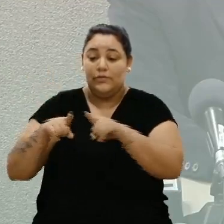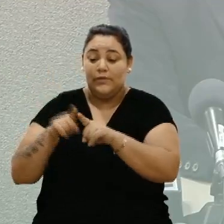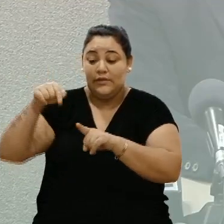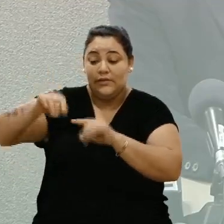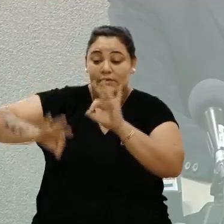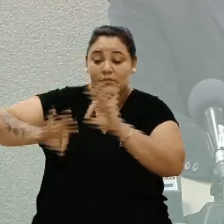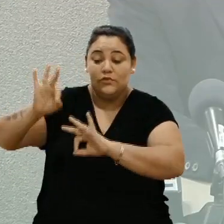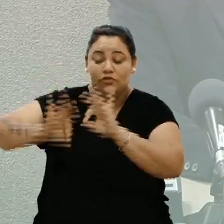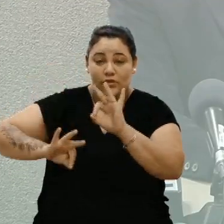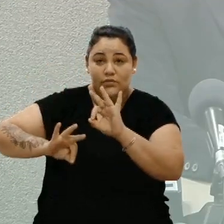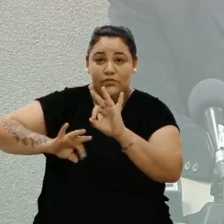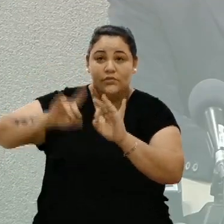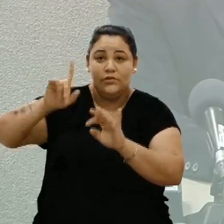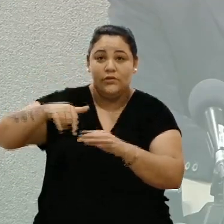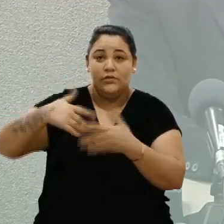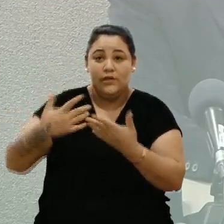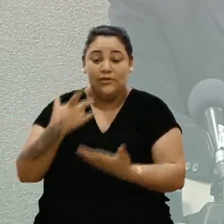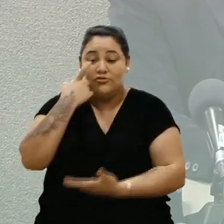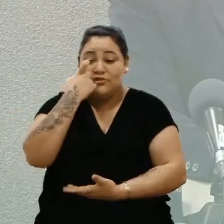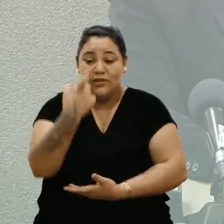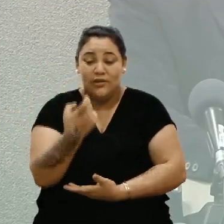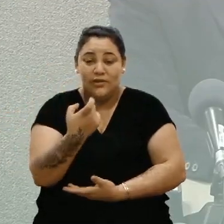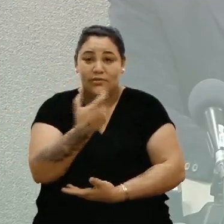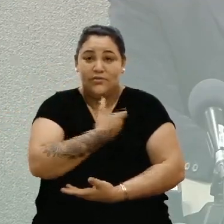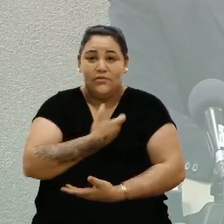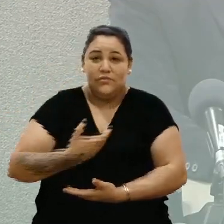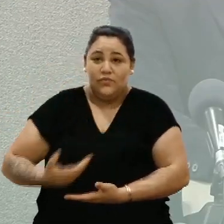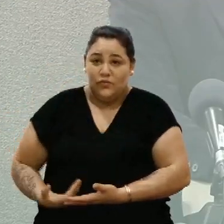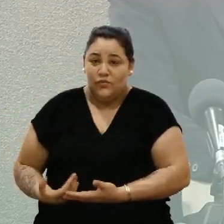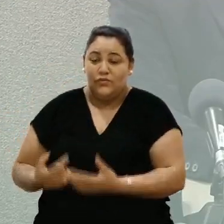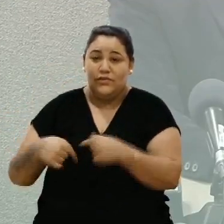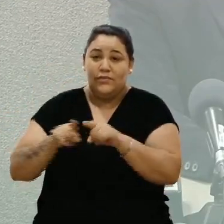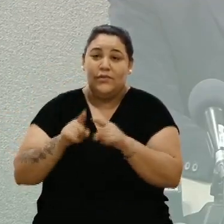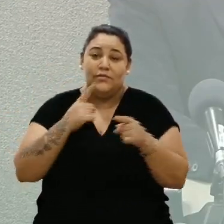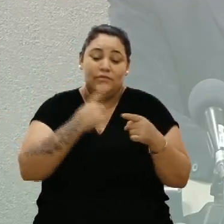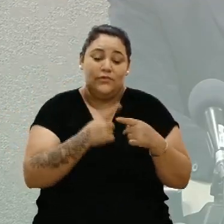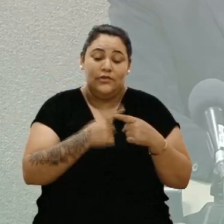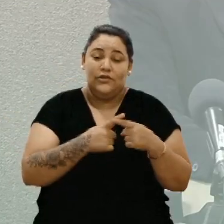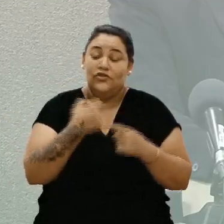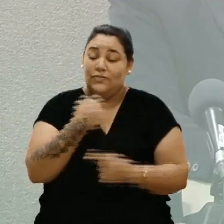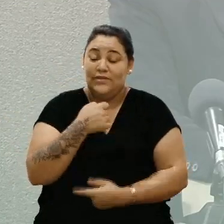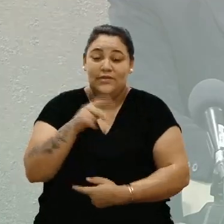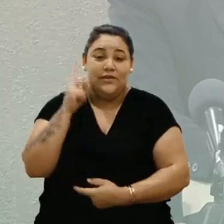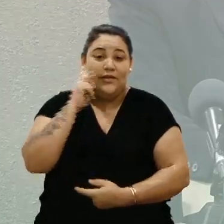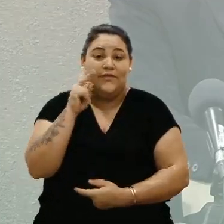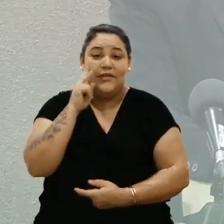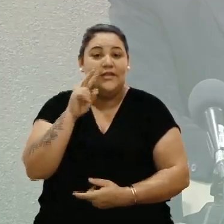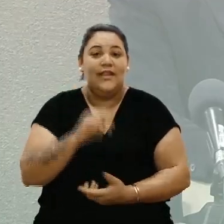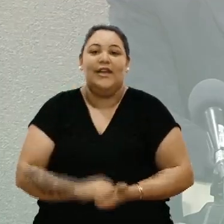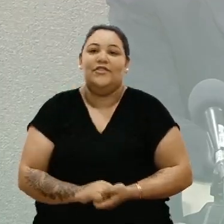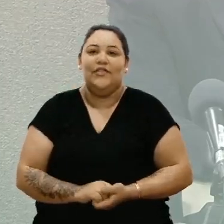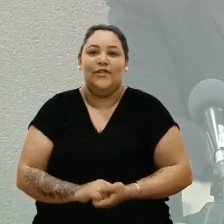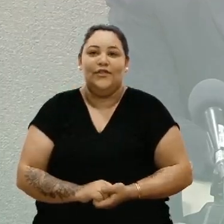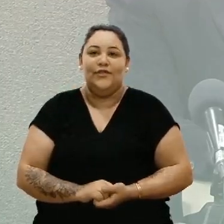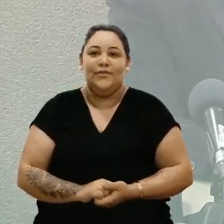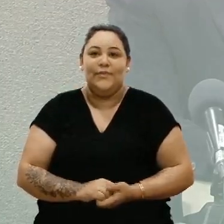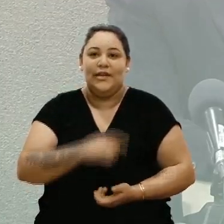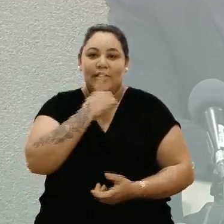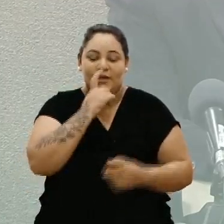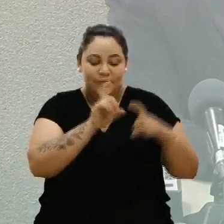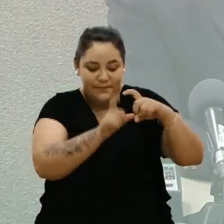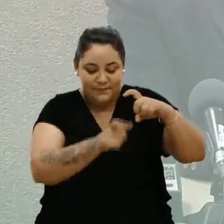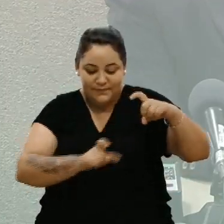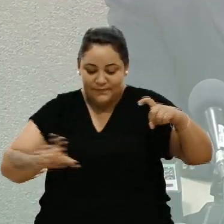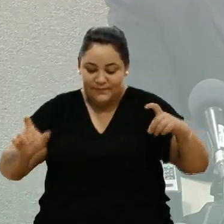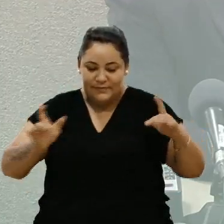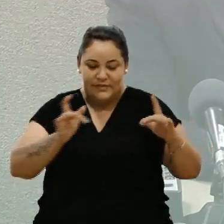projeto, que é sim de interesse público, porque a gente precisa lembrar, né, que acaba que o esgoto é contaminado e vai parar